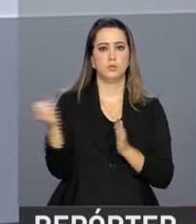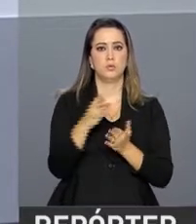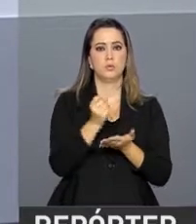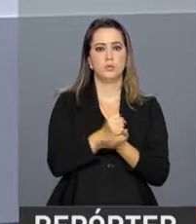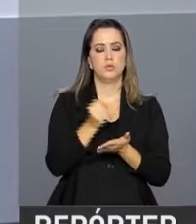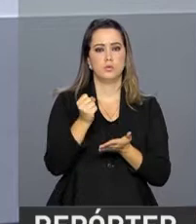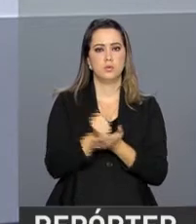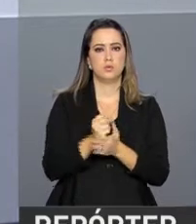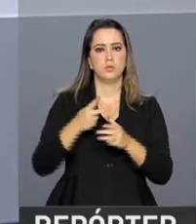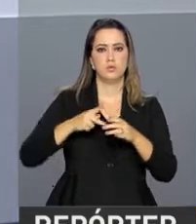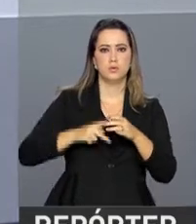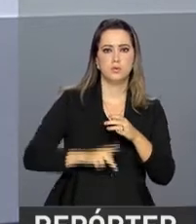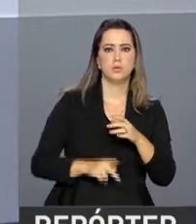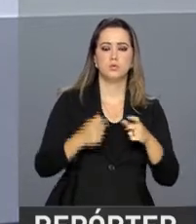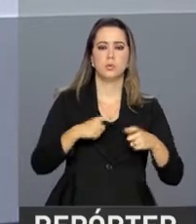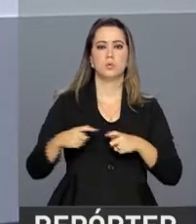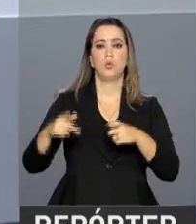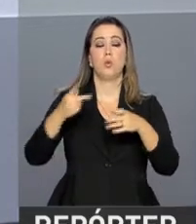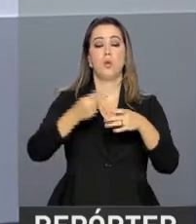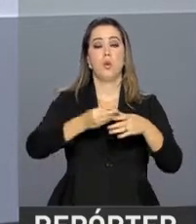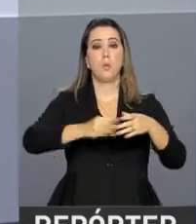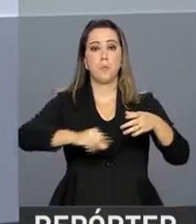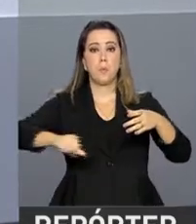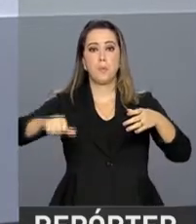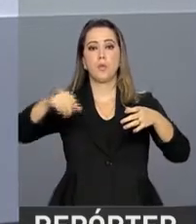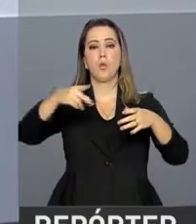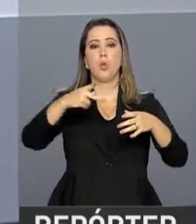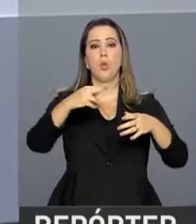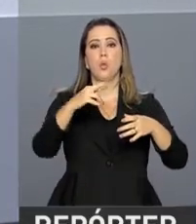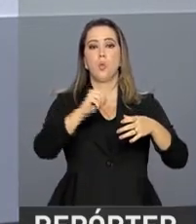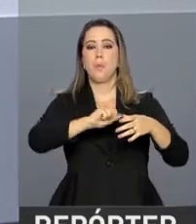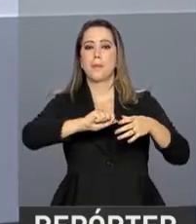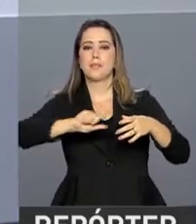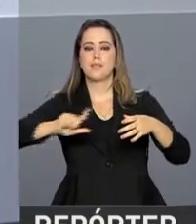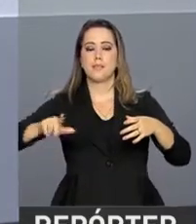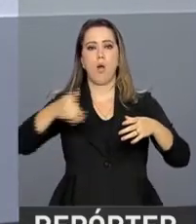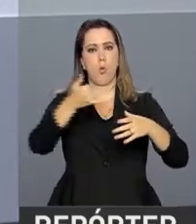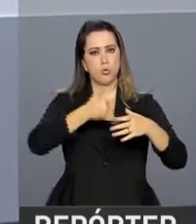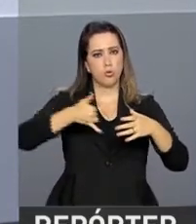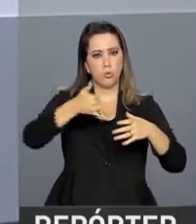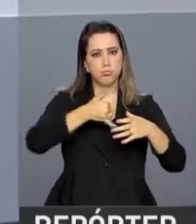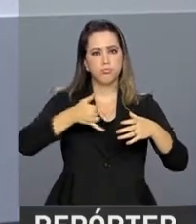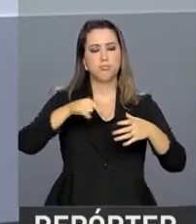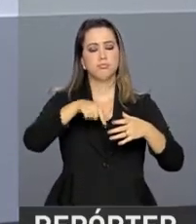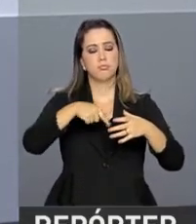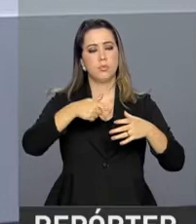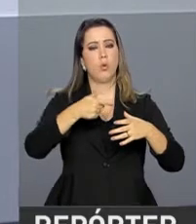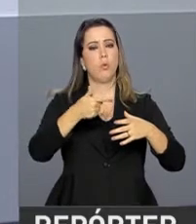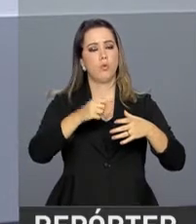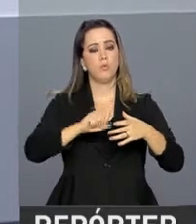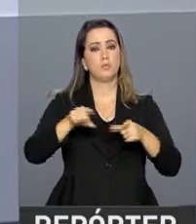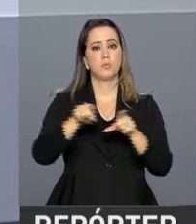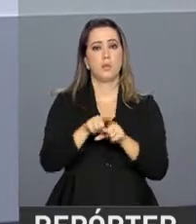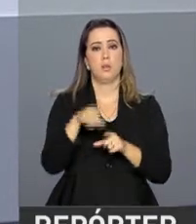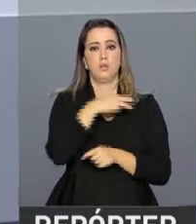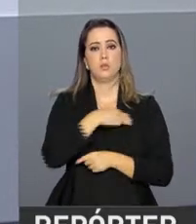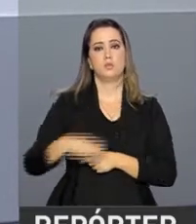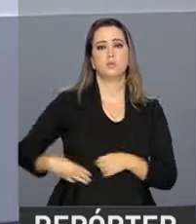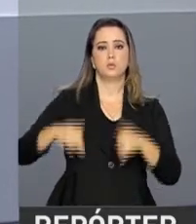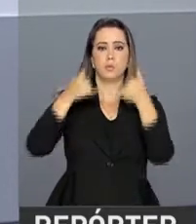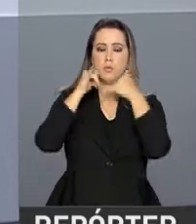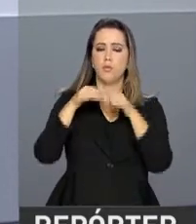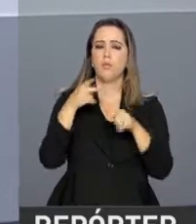novos contratos para exploração de áreas do pré sal o ministro de minas e energia fernando coelho destacou que os contratos assinados